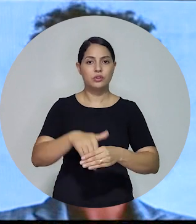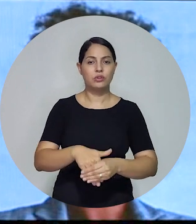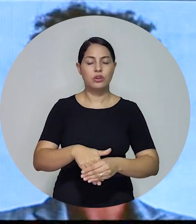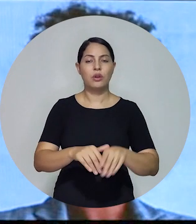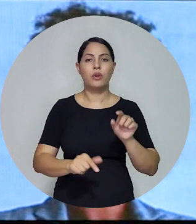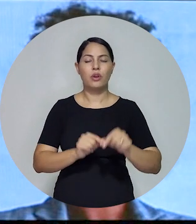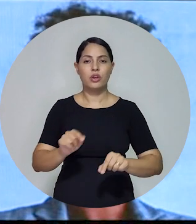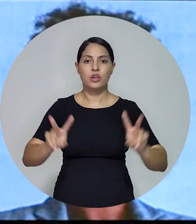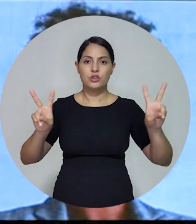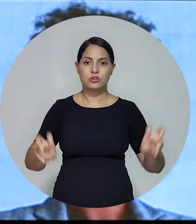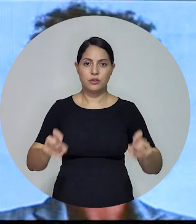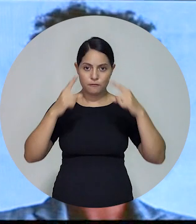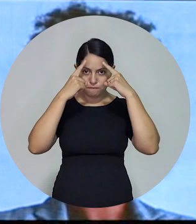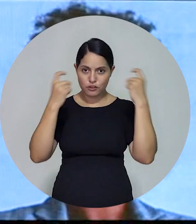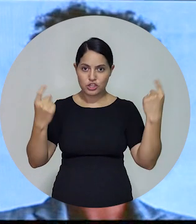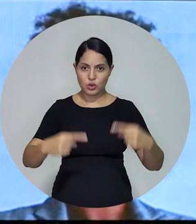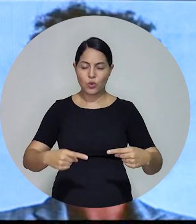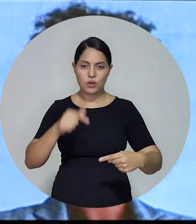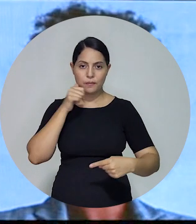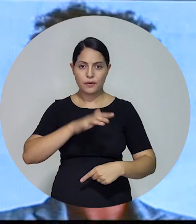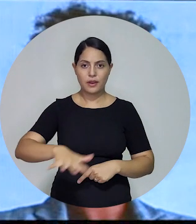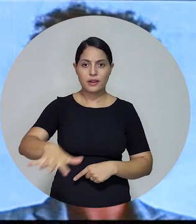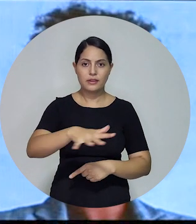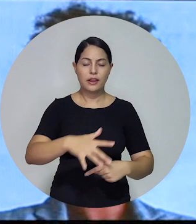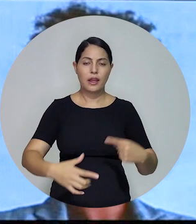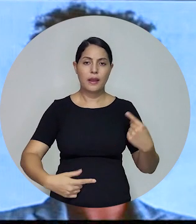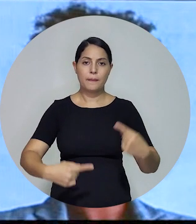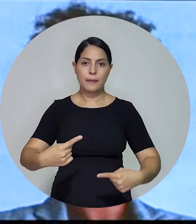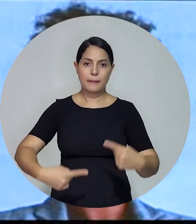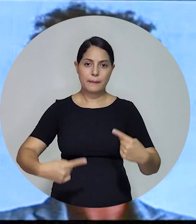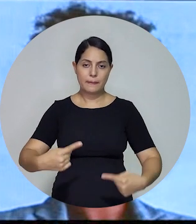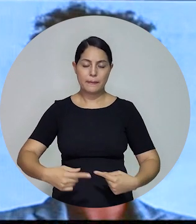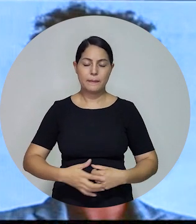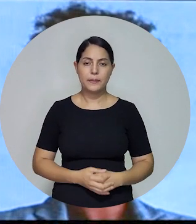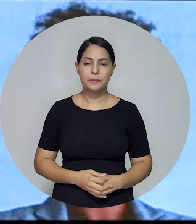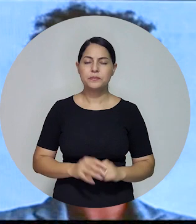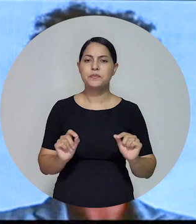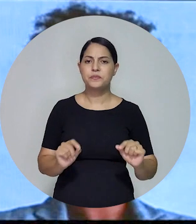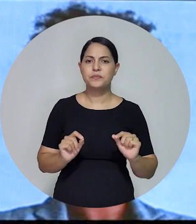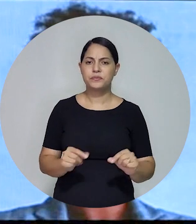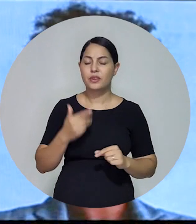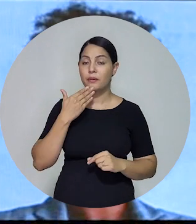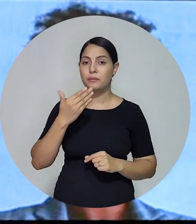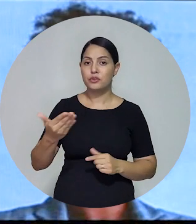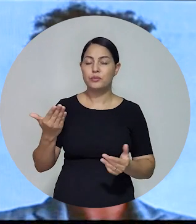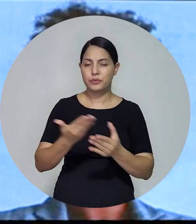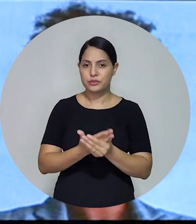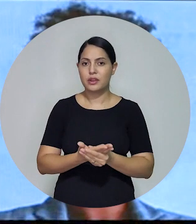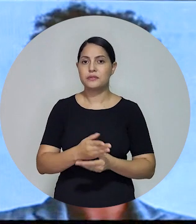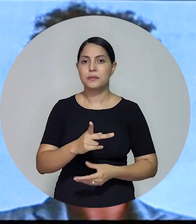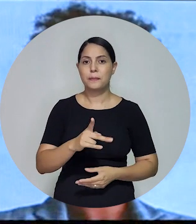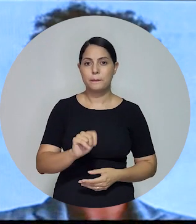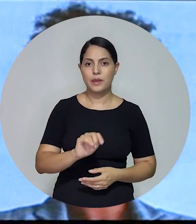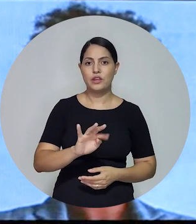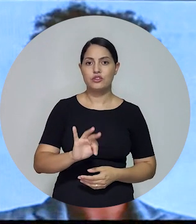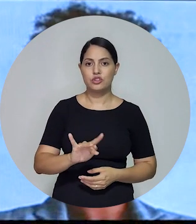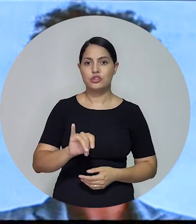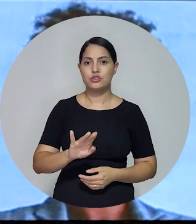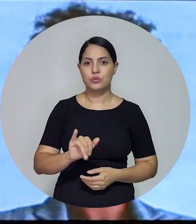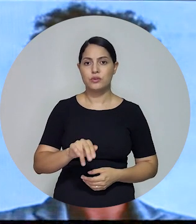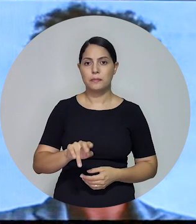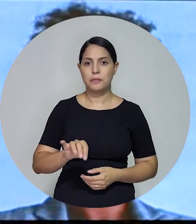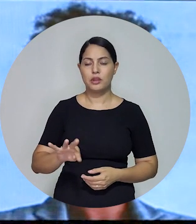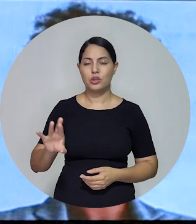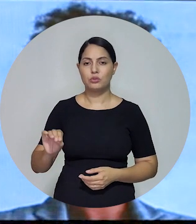Direito Eleitoral, que trata sobre um curso de violência política, sobre peticionamento. Então, nós resolvemos criar esse curso para a